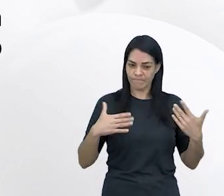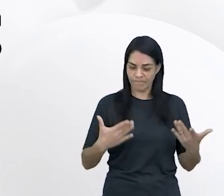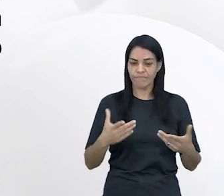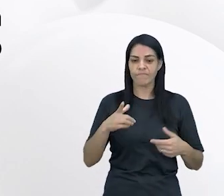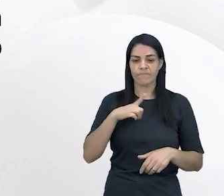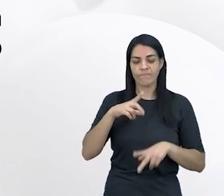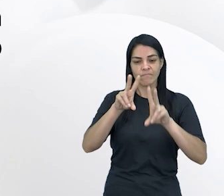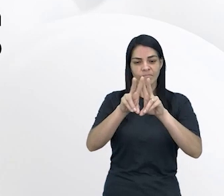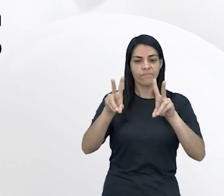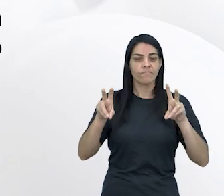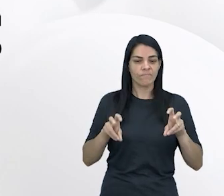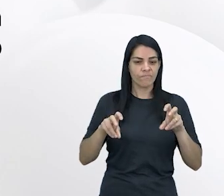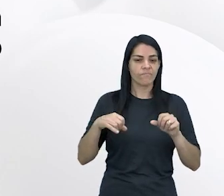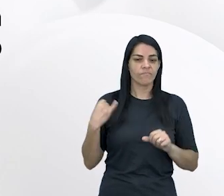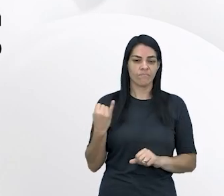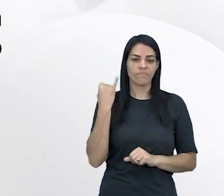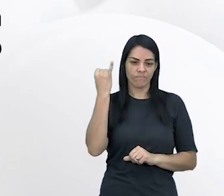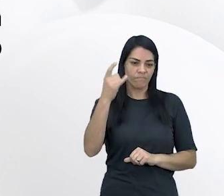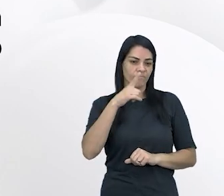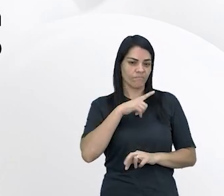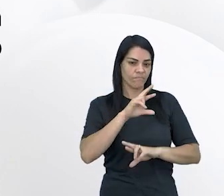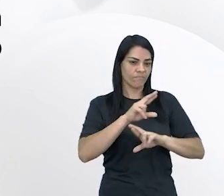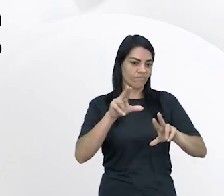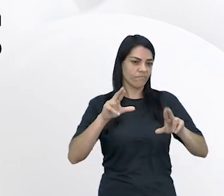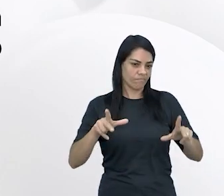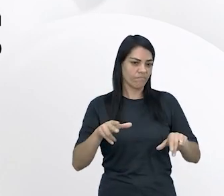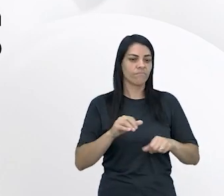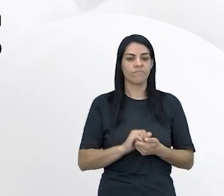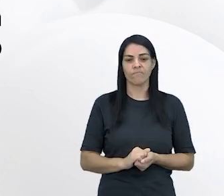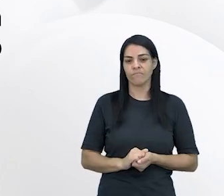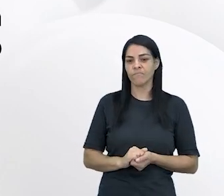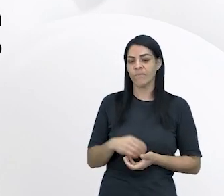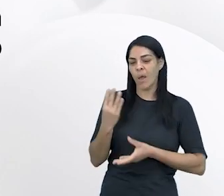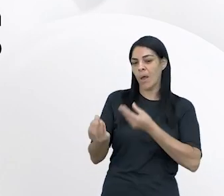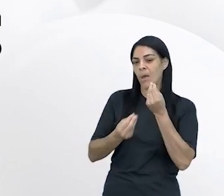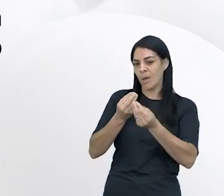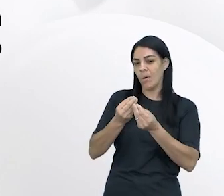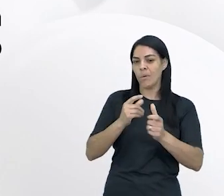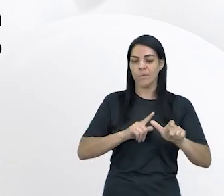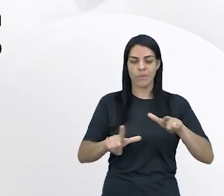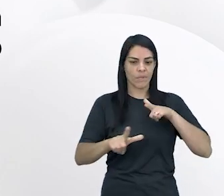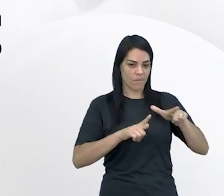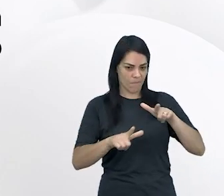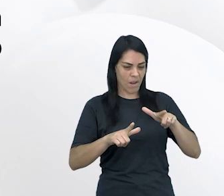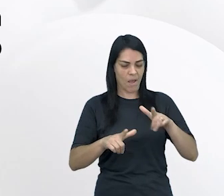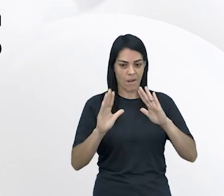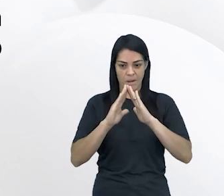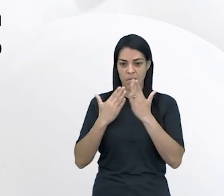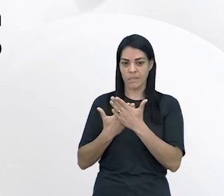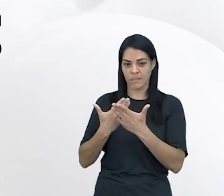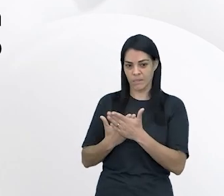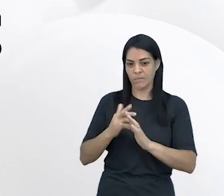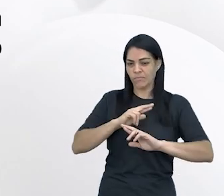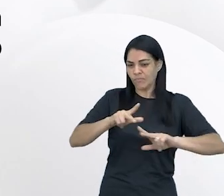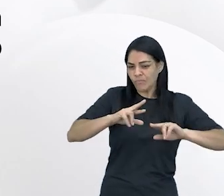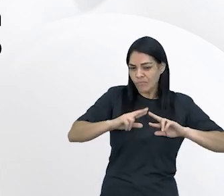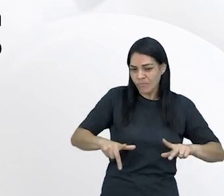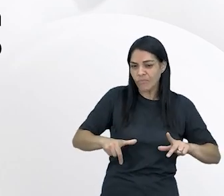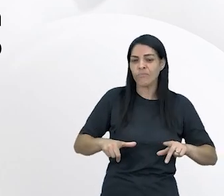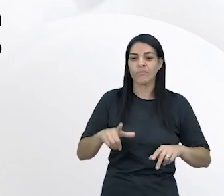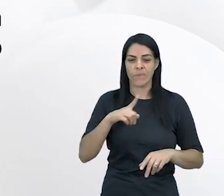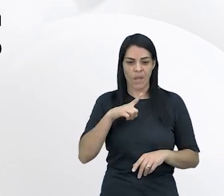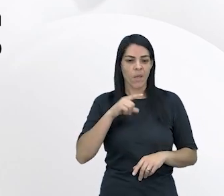são temas essenciais. Existem distintas concepções de como trabalhá-los na escola, né. Essa diversidade de abordagens ela